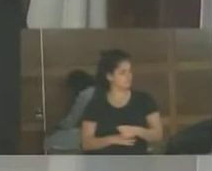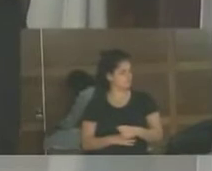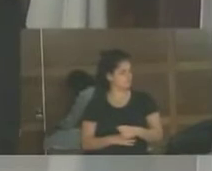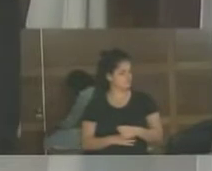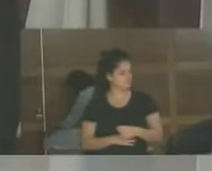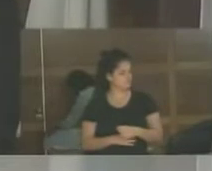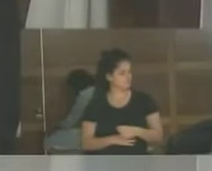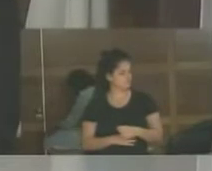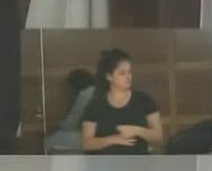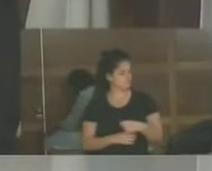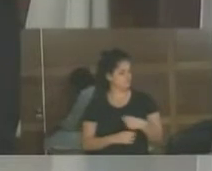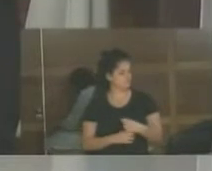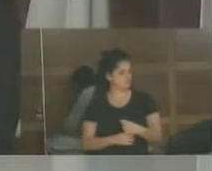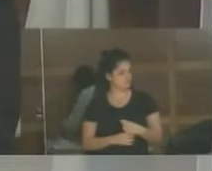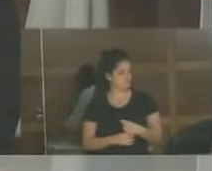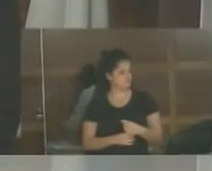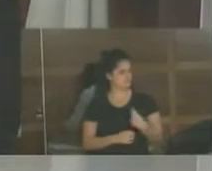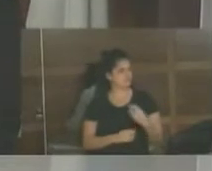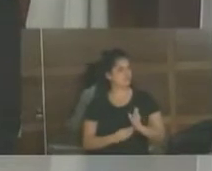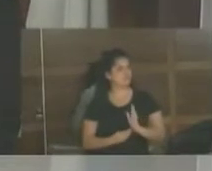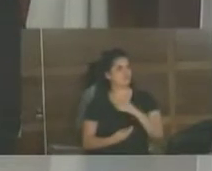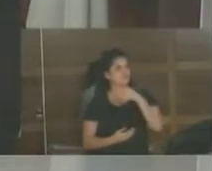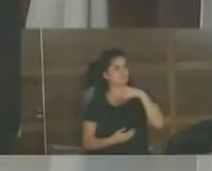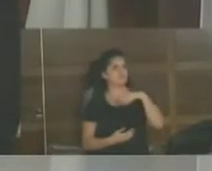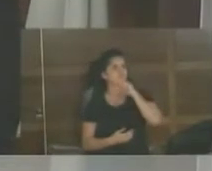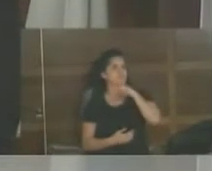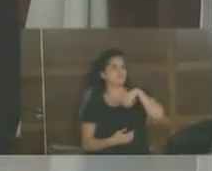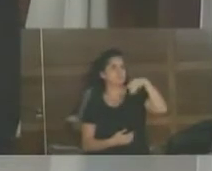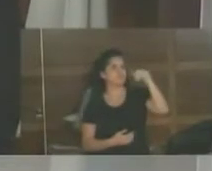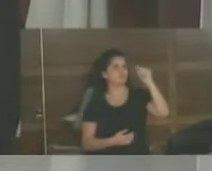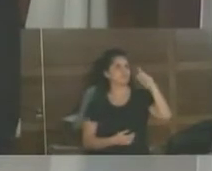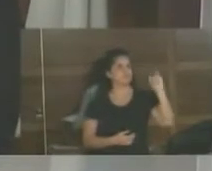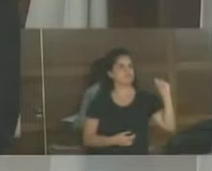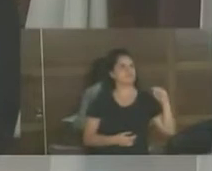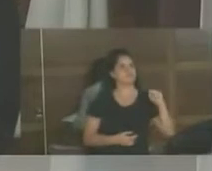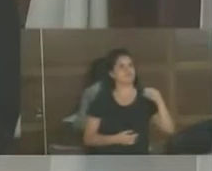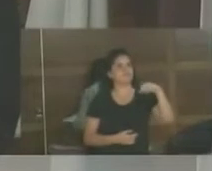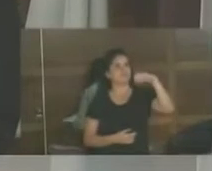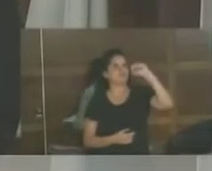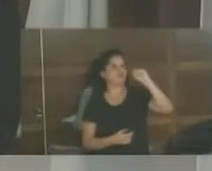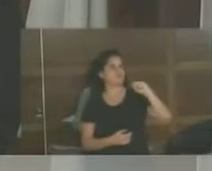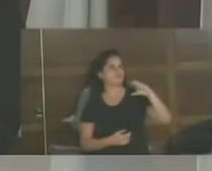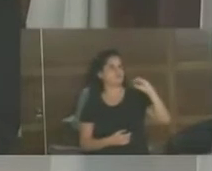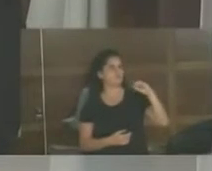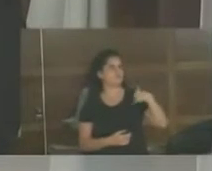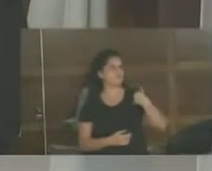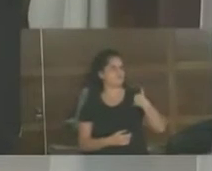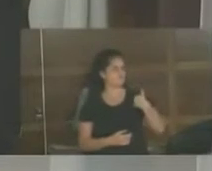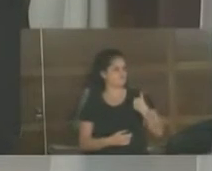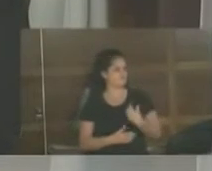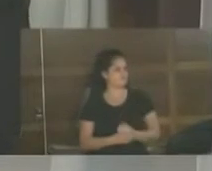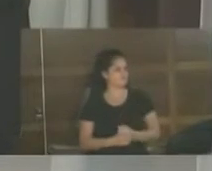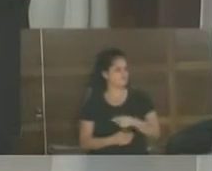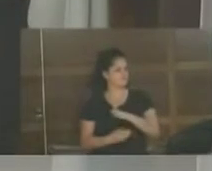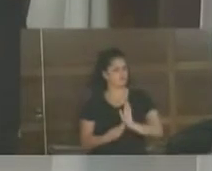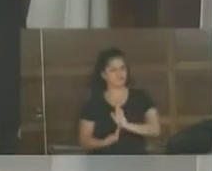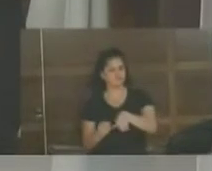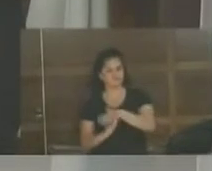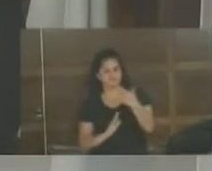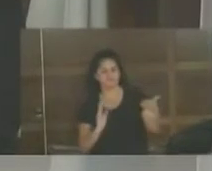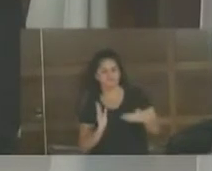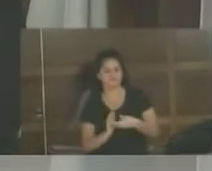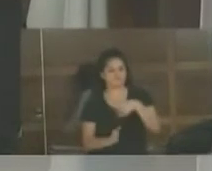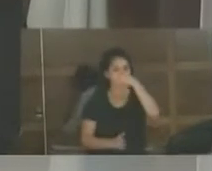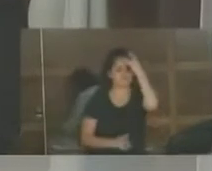nossas, e ele estava atendendo Dona Maria, uma senhorinha de 80 anos, com amor, com carinho. Ele atende a todas as pessoas que